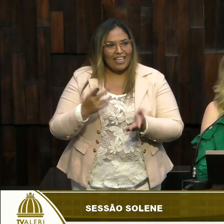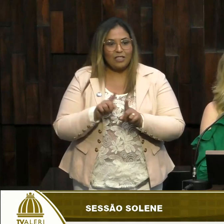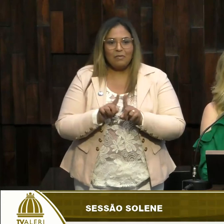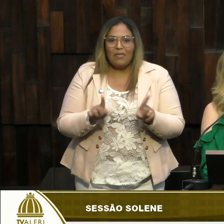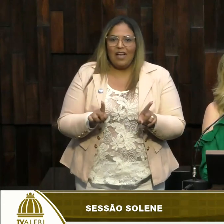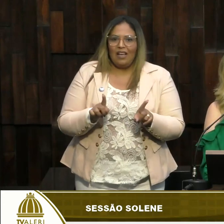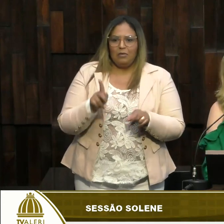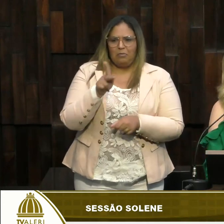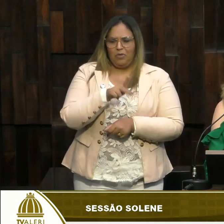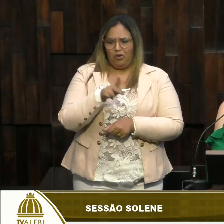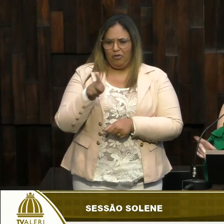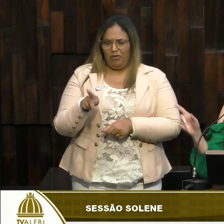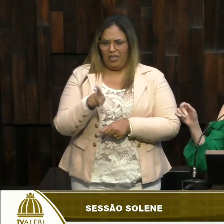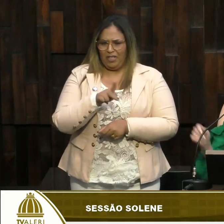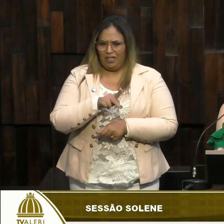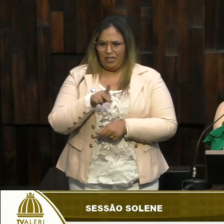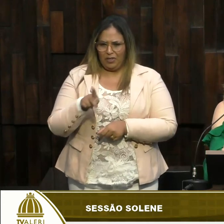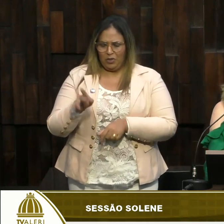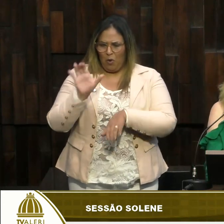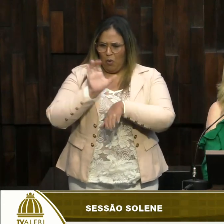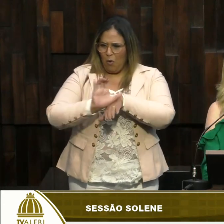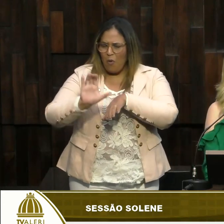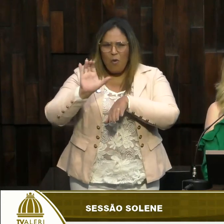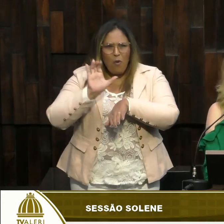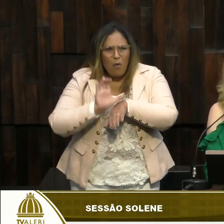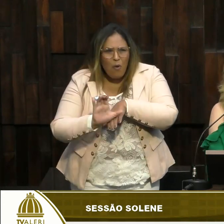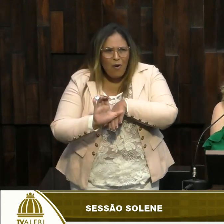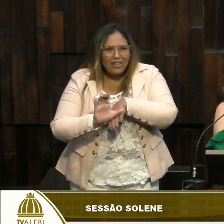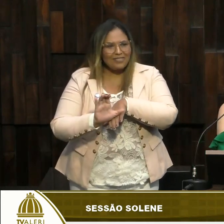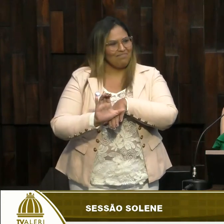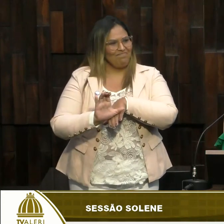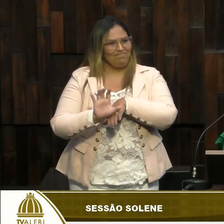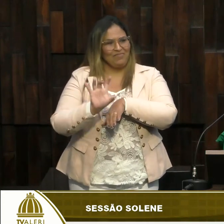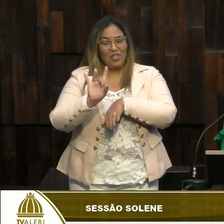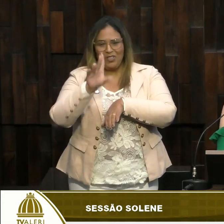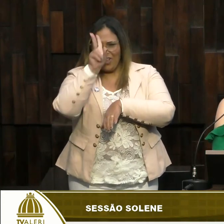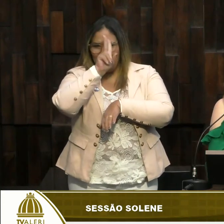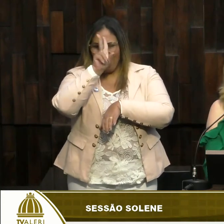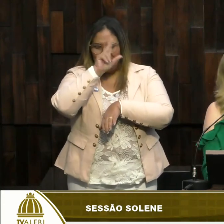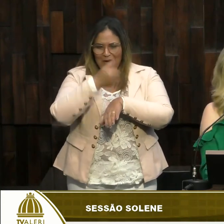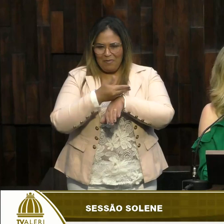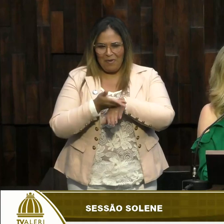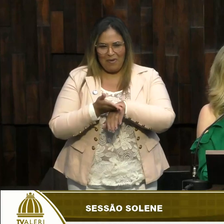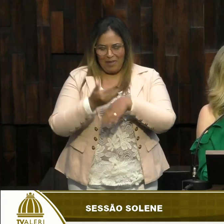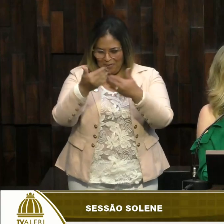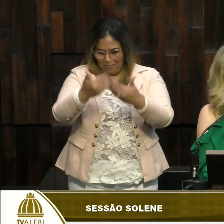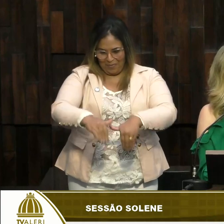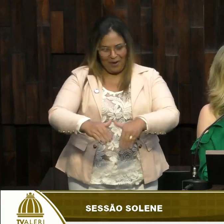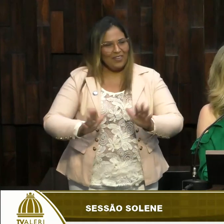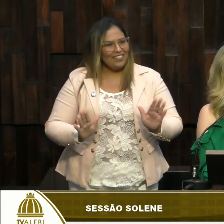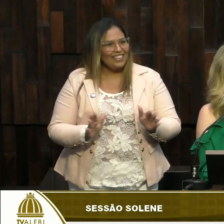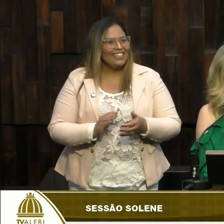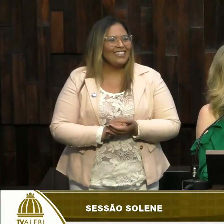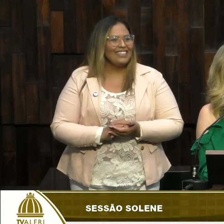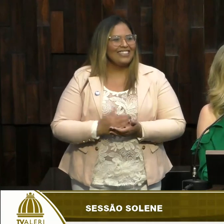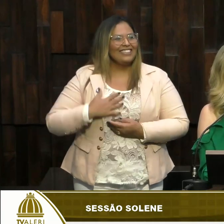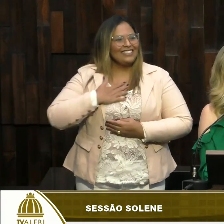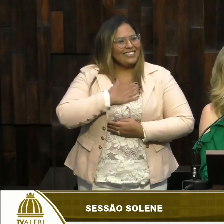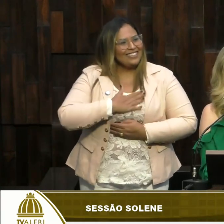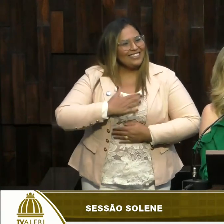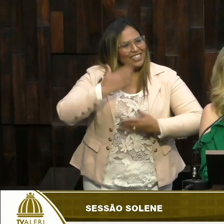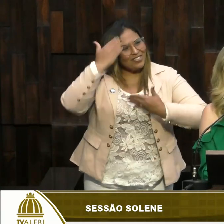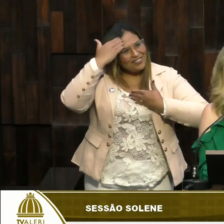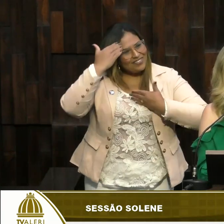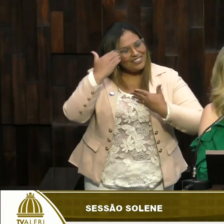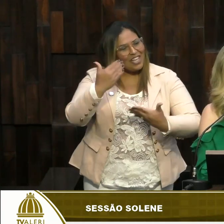de cursinho só é lembrado no momento da prova, né? Então, assim, eu fico grata porque